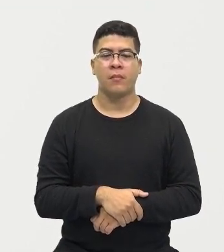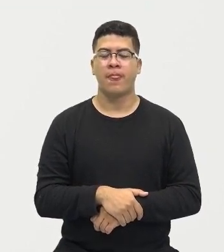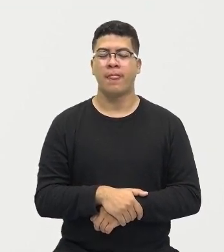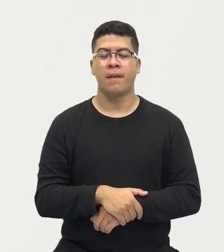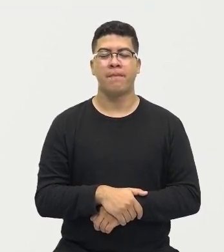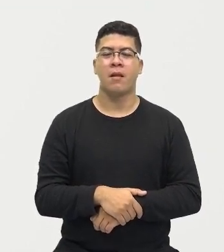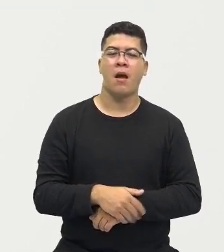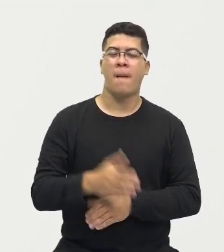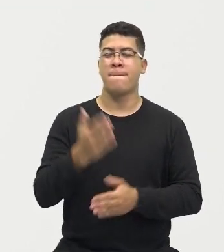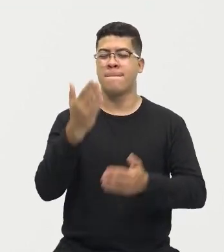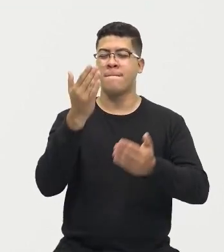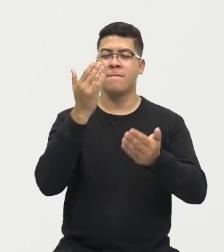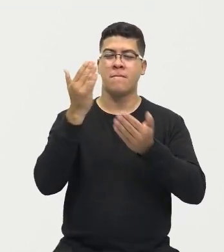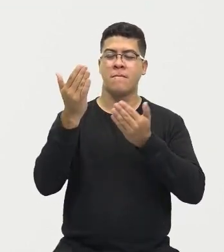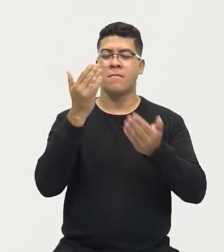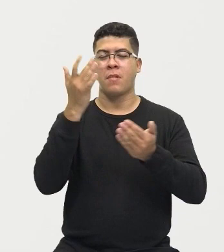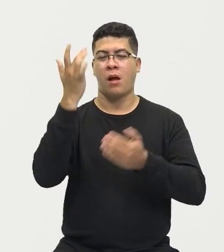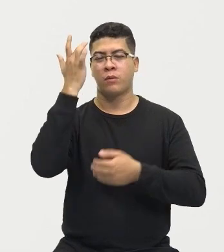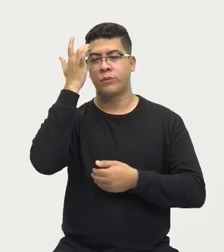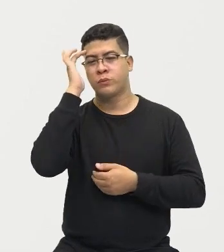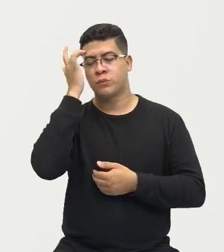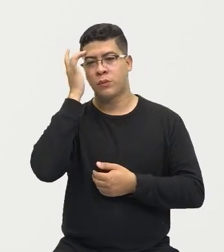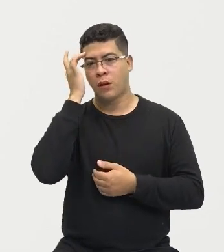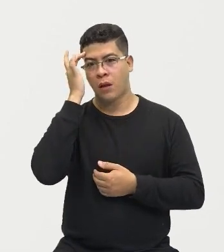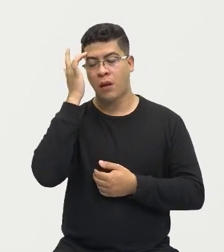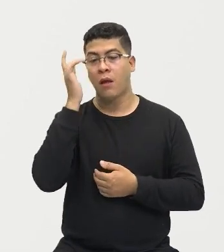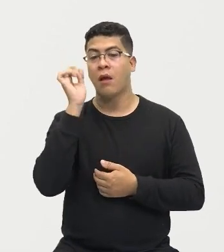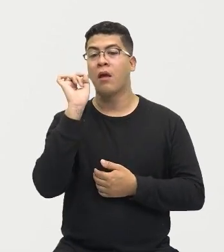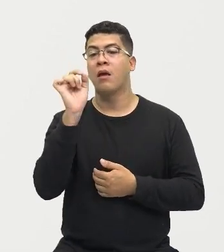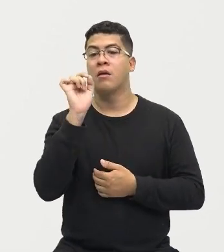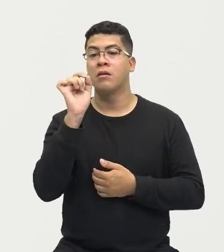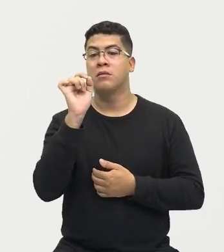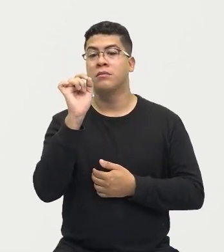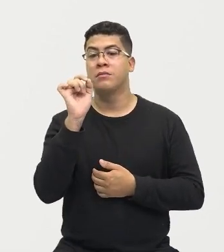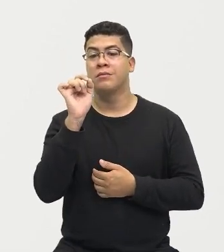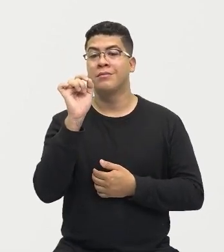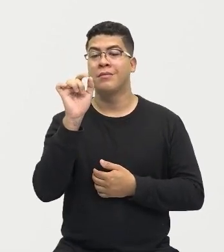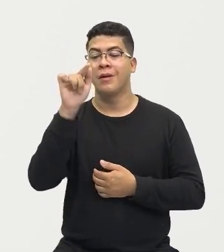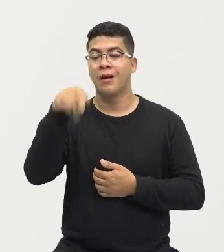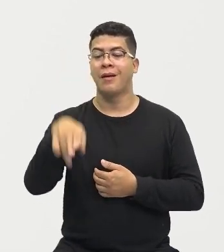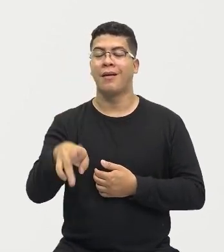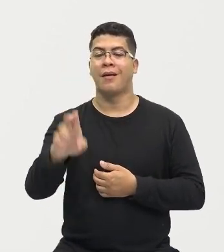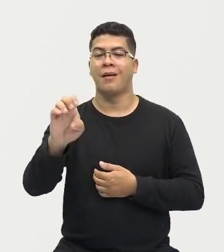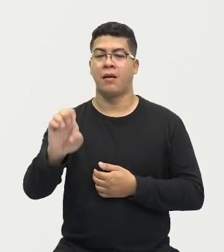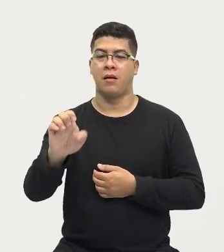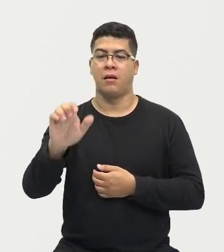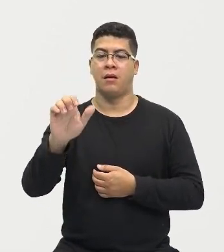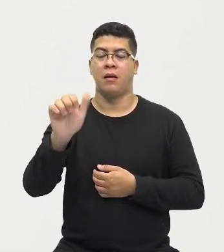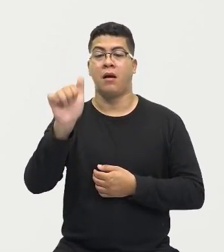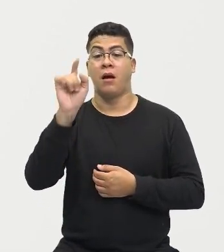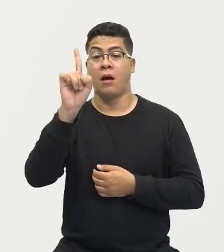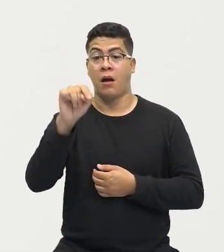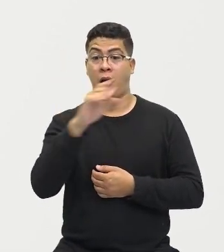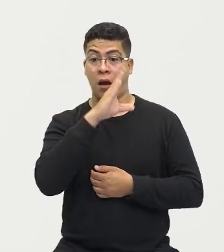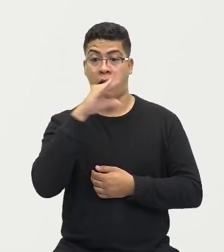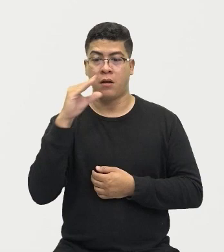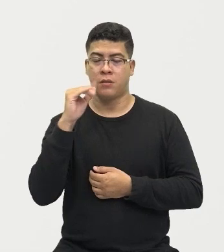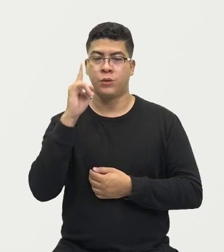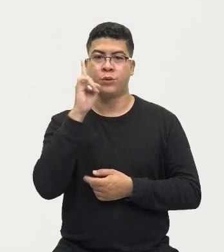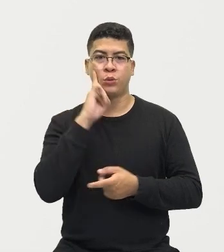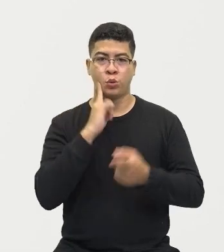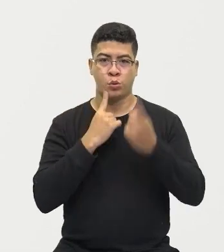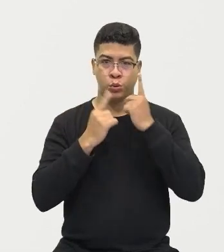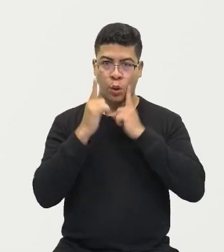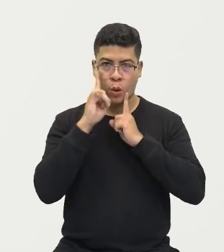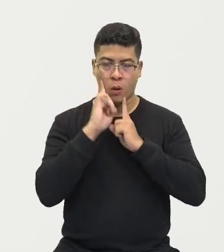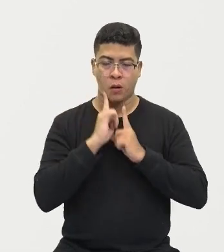Pareceu-me que a criança chorava. Temos duas orações aí também. Olha só, temos o primeiro aqui, da primeira oração, o verbo. A segunda oração, outro verbo